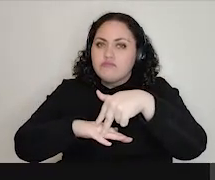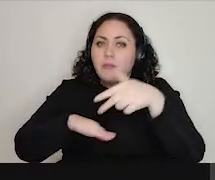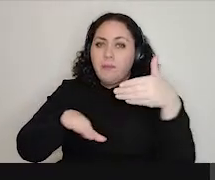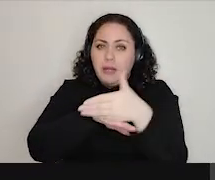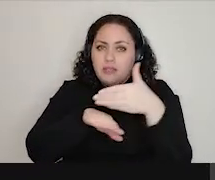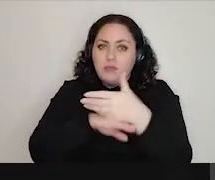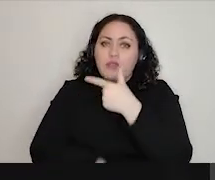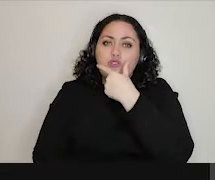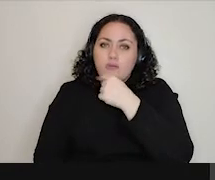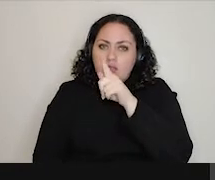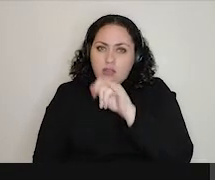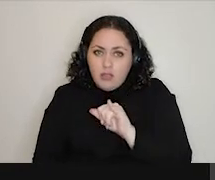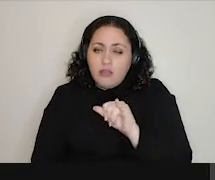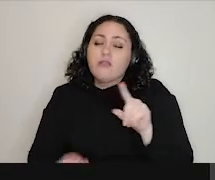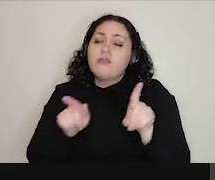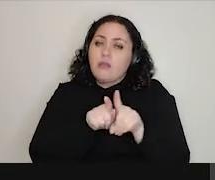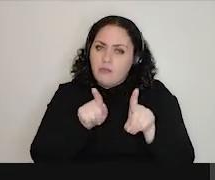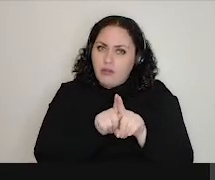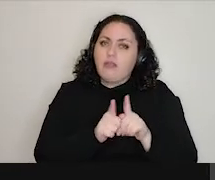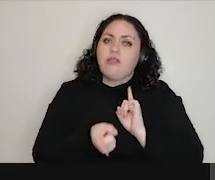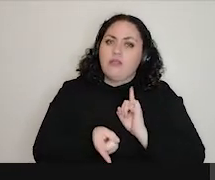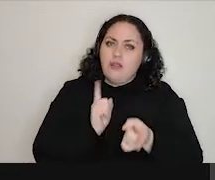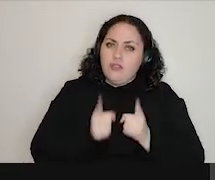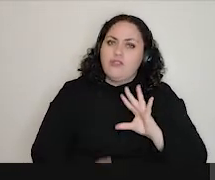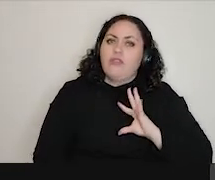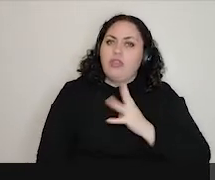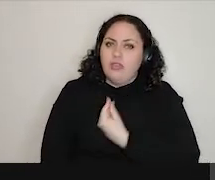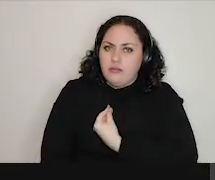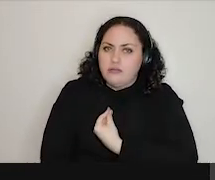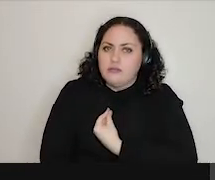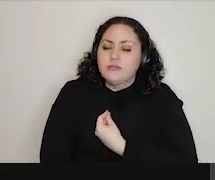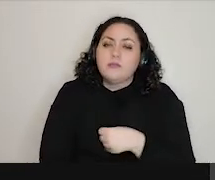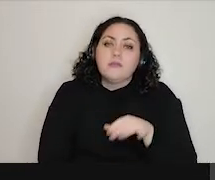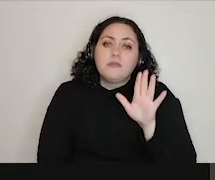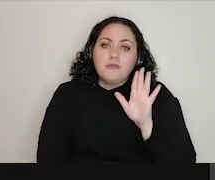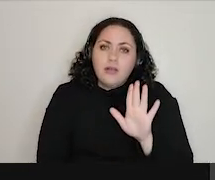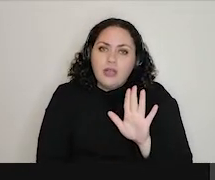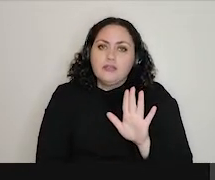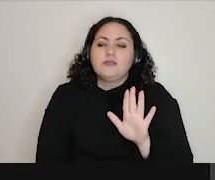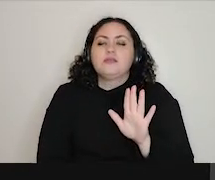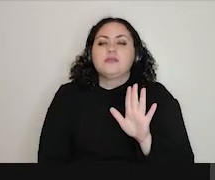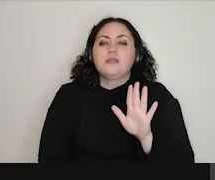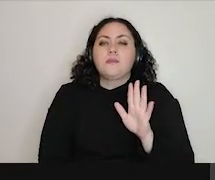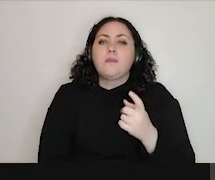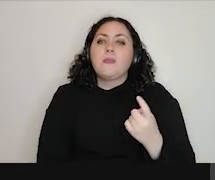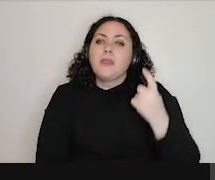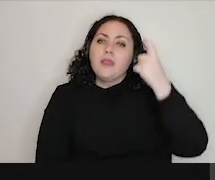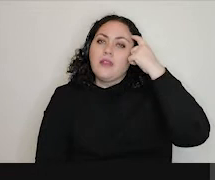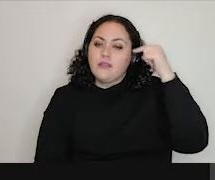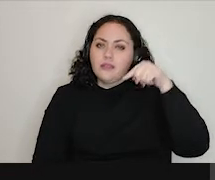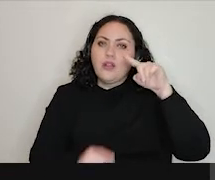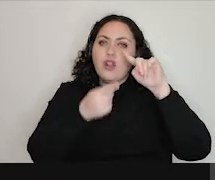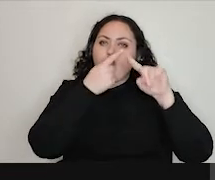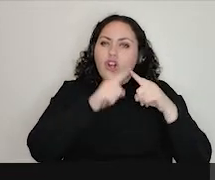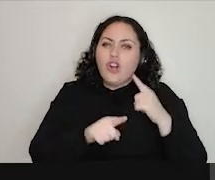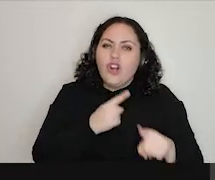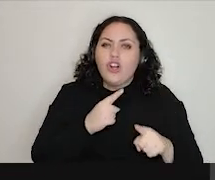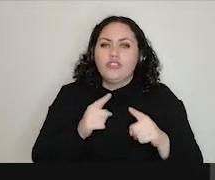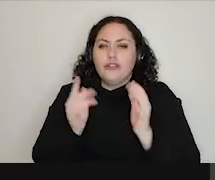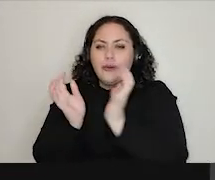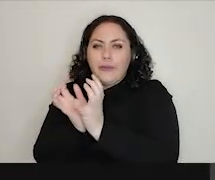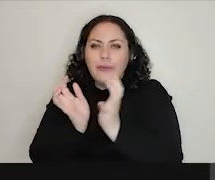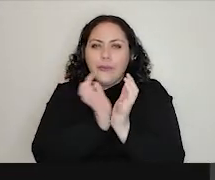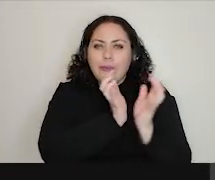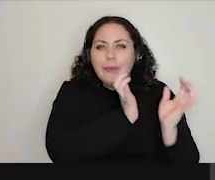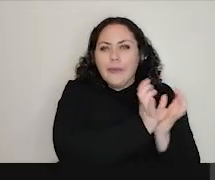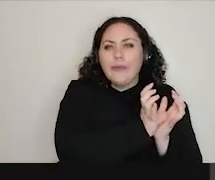vai ver que protagonizaram essa cena muitas travestis e trans, só que dentro dessa